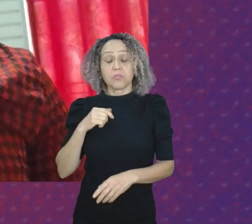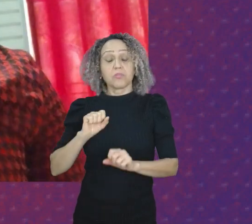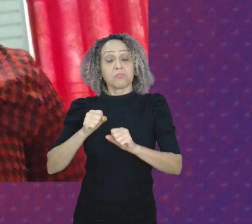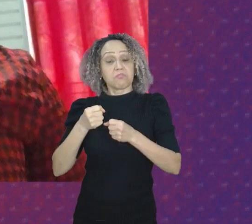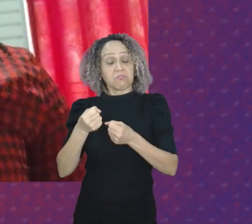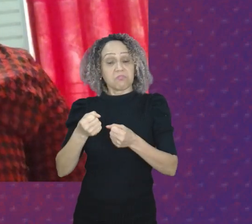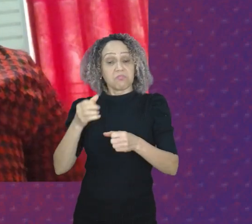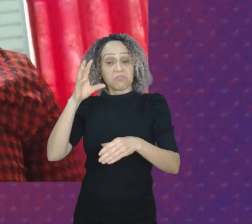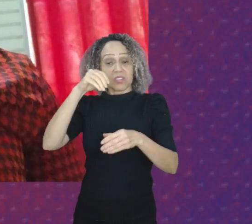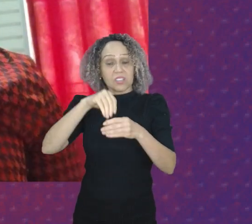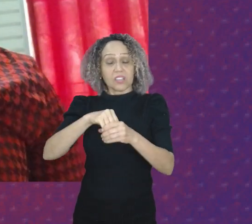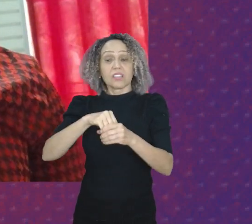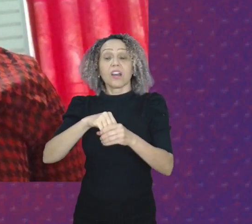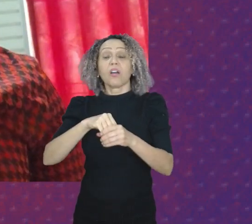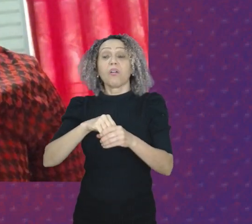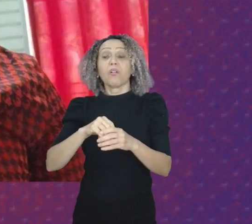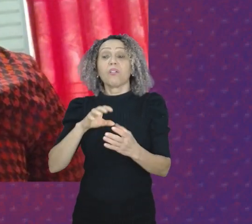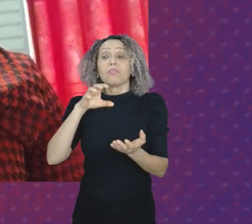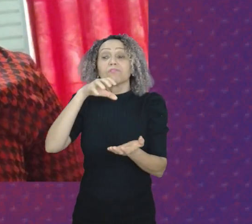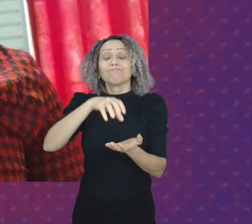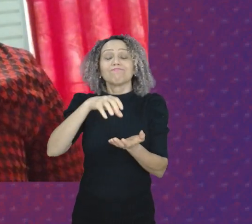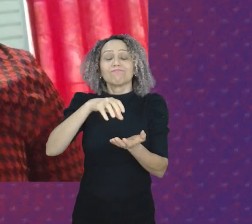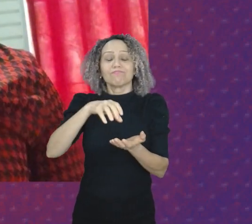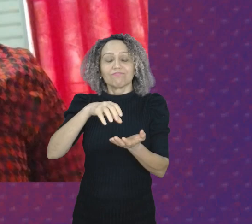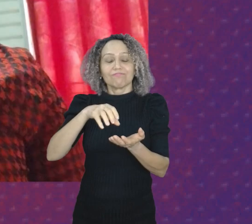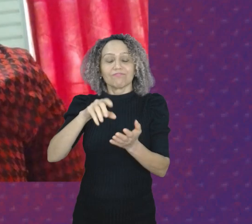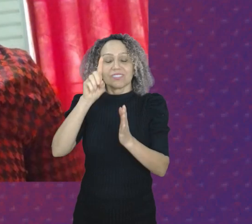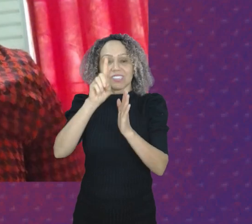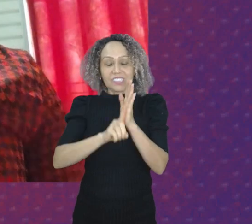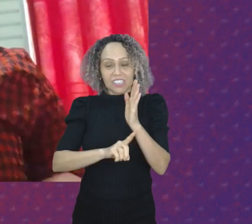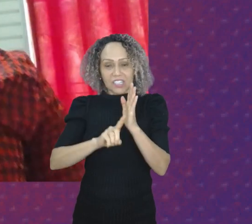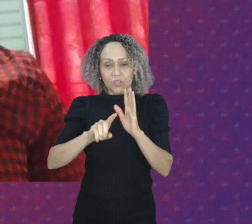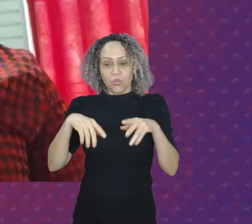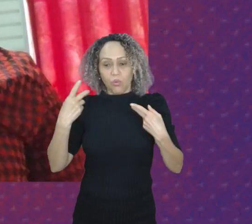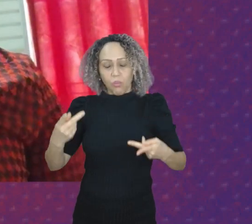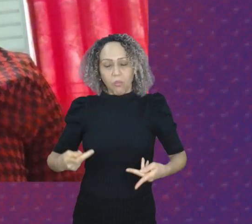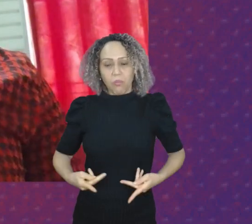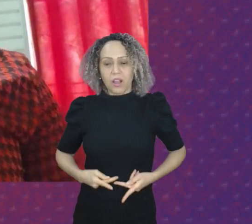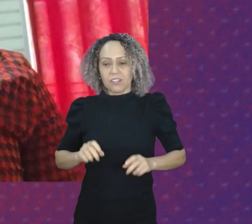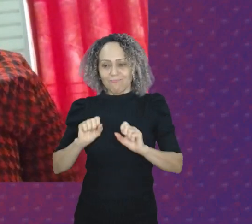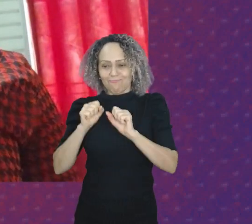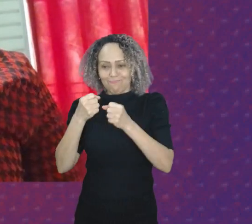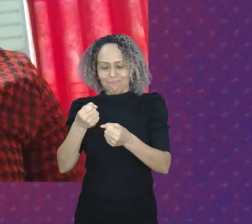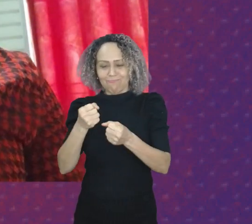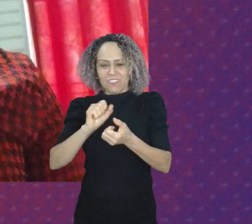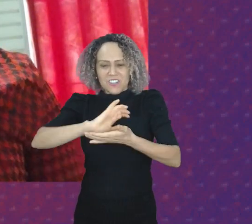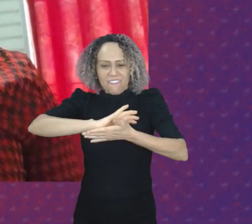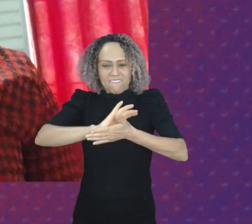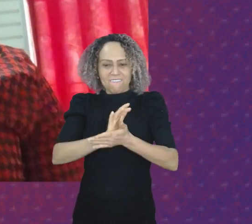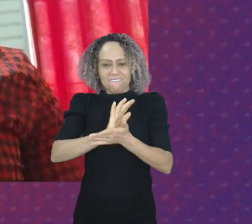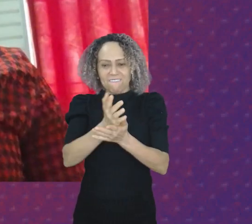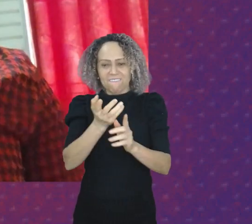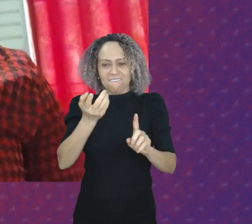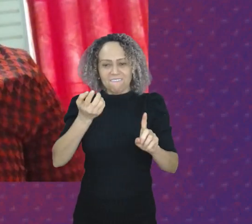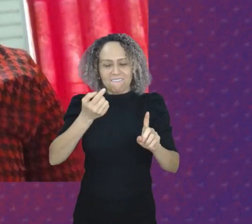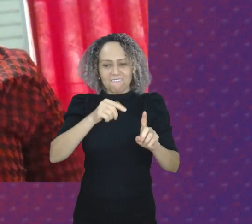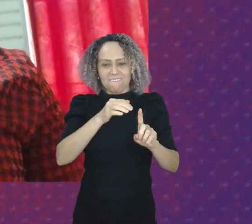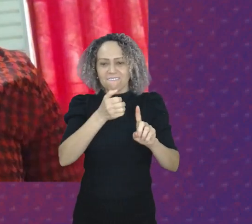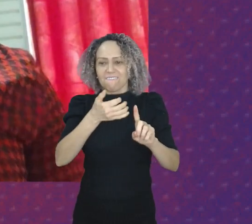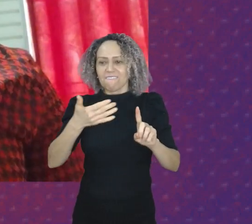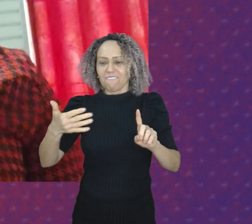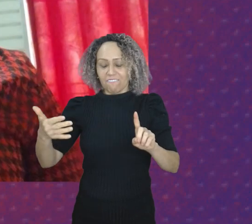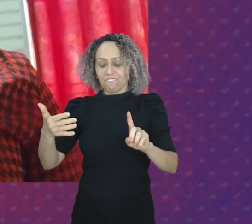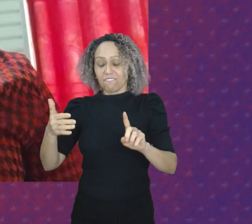na Superintendência de Direitos Humanos da SASC. Então estamos aqui para falar de um grande tema que é sobre